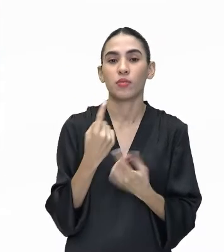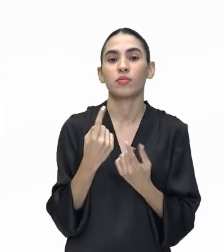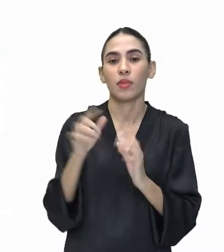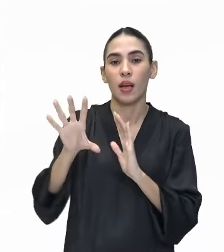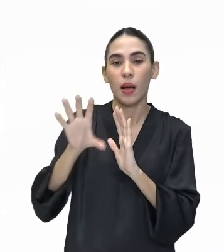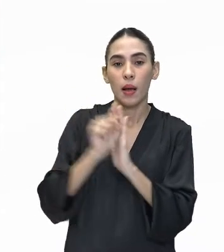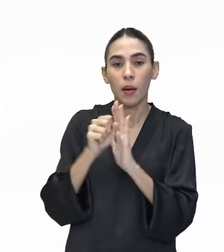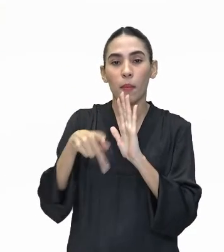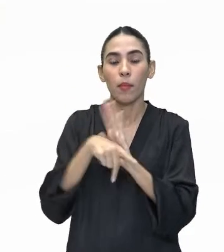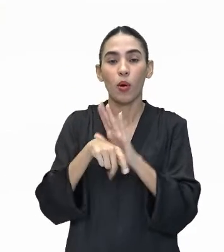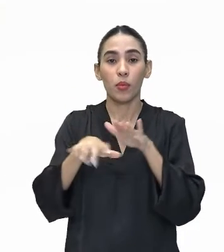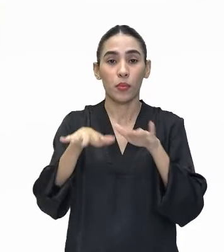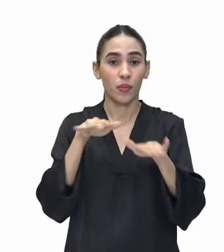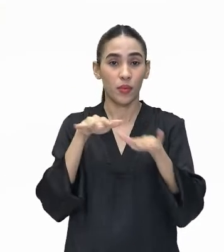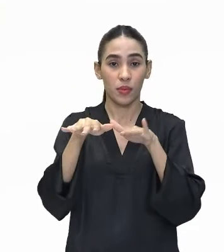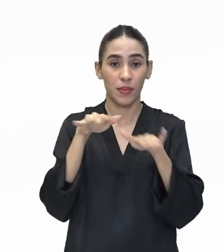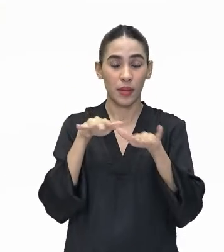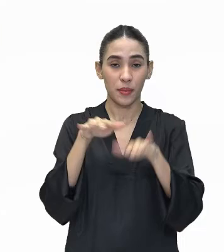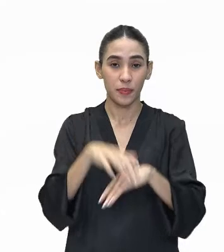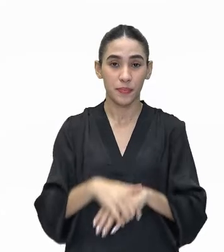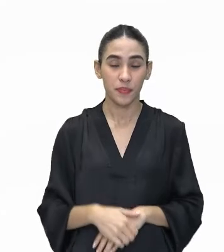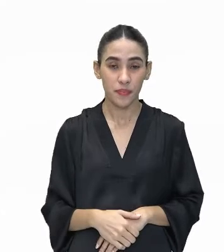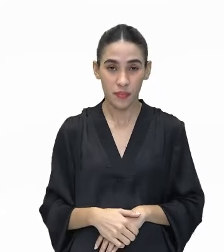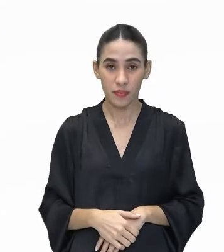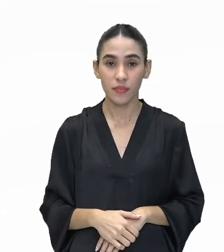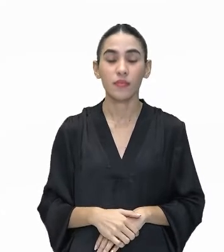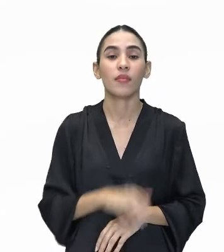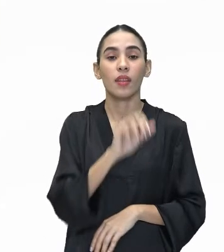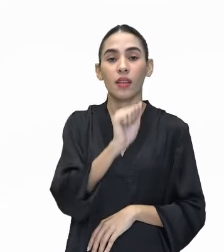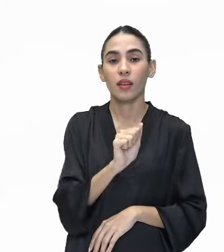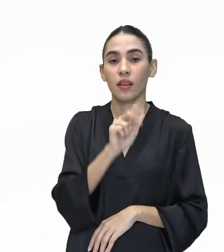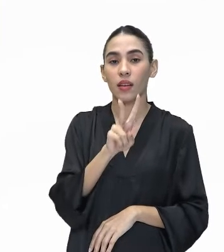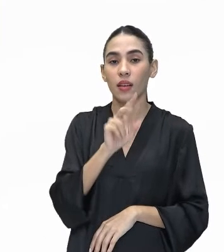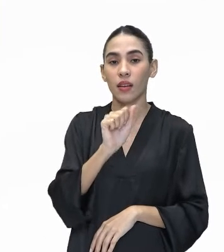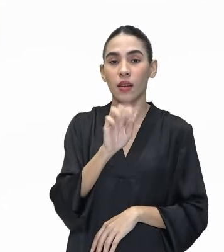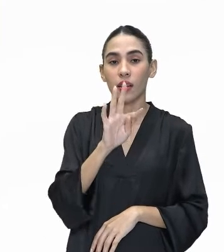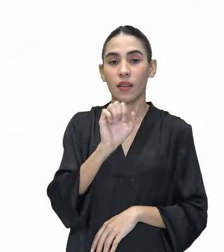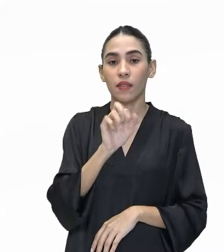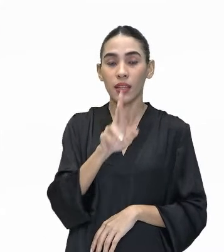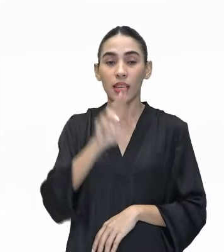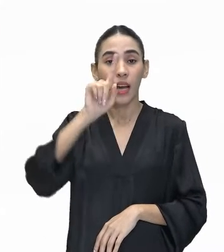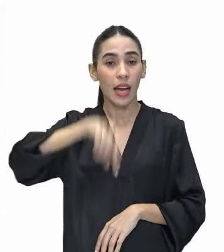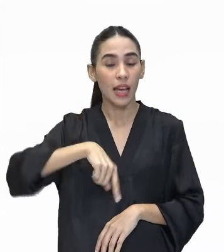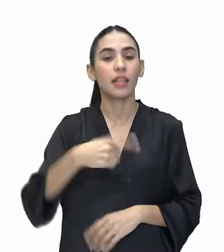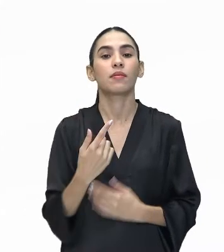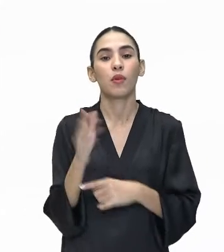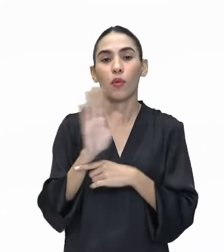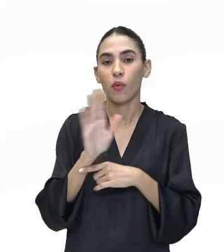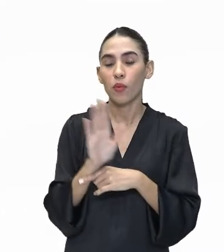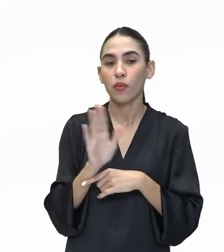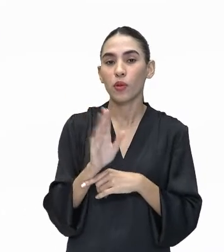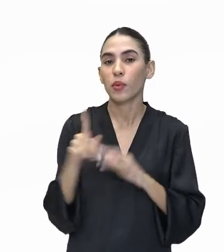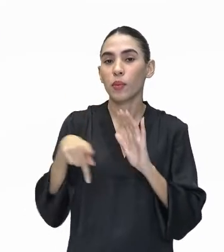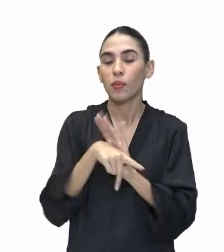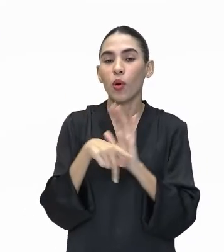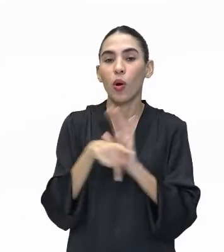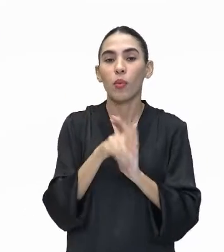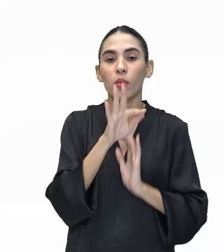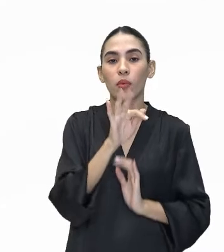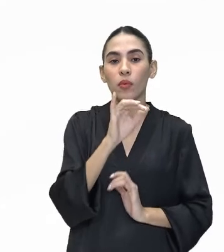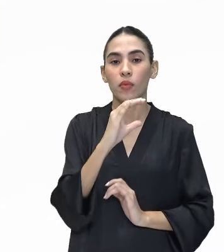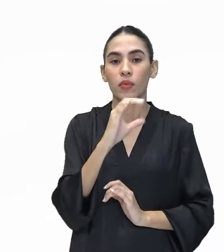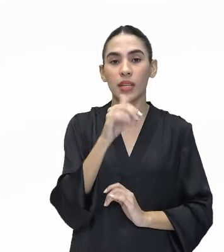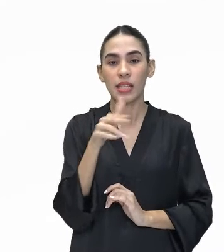de movimento. Avatar é um filme de ficção científica